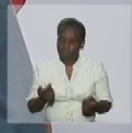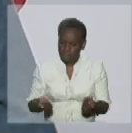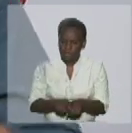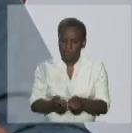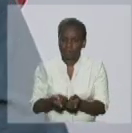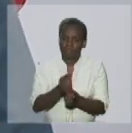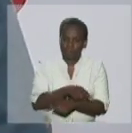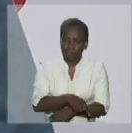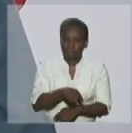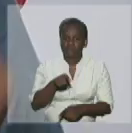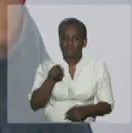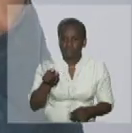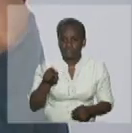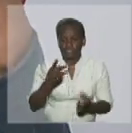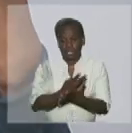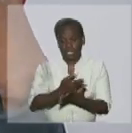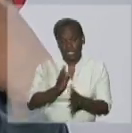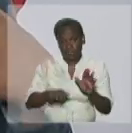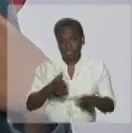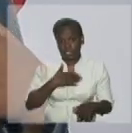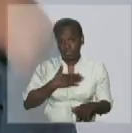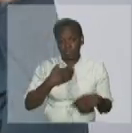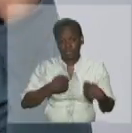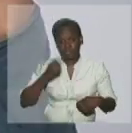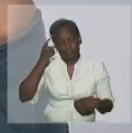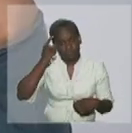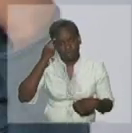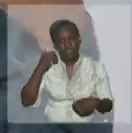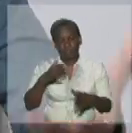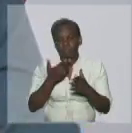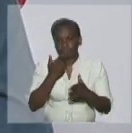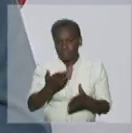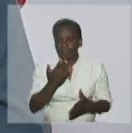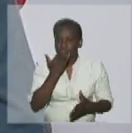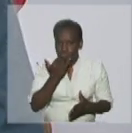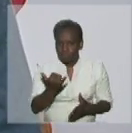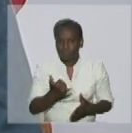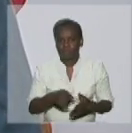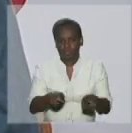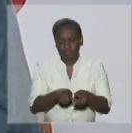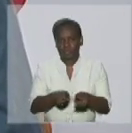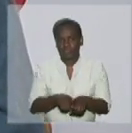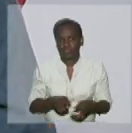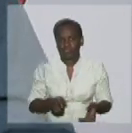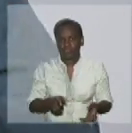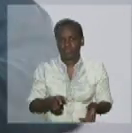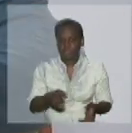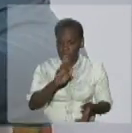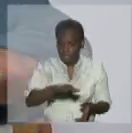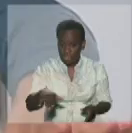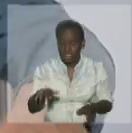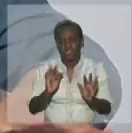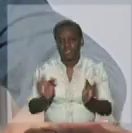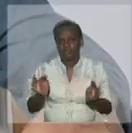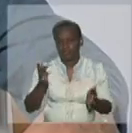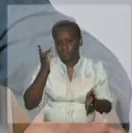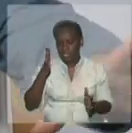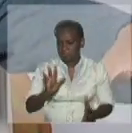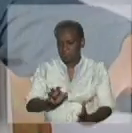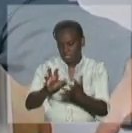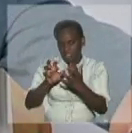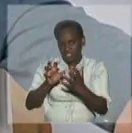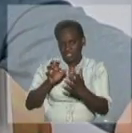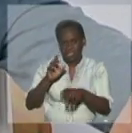feito. E vice-versa. Às vezes o erro foi meu. Assim, eu tenho que ter consciência para pedir desculpas também. Isso vai acontecer. Para criança isso é muito